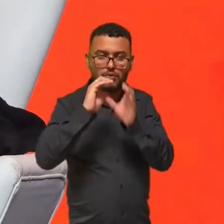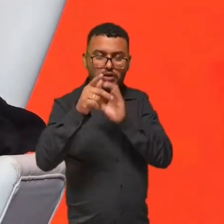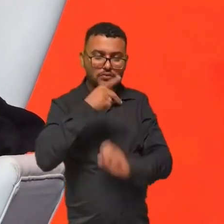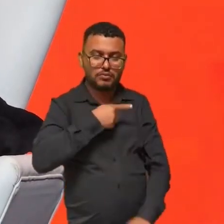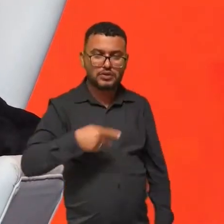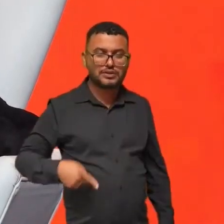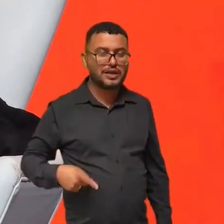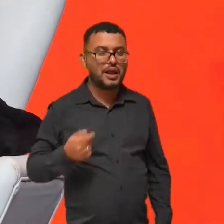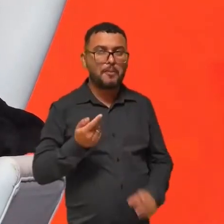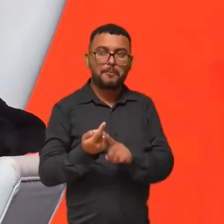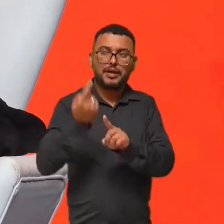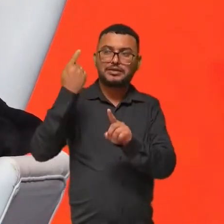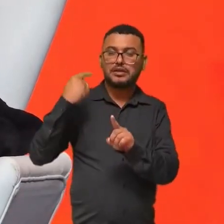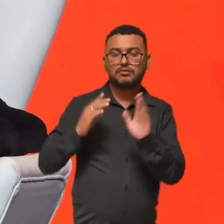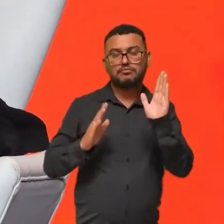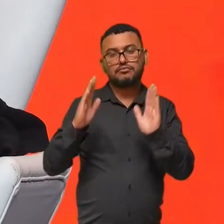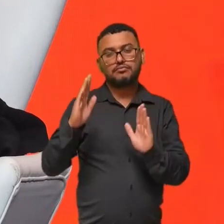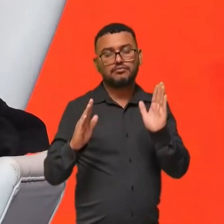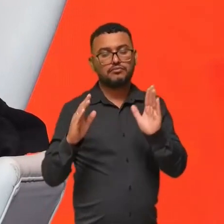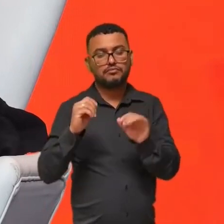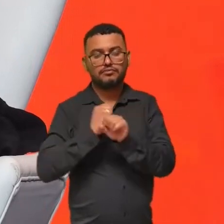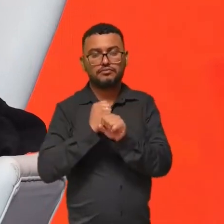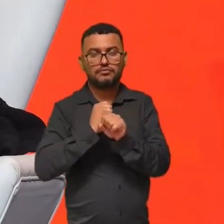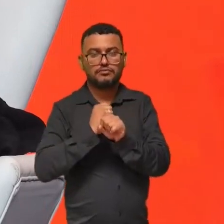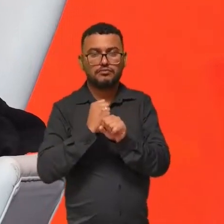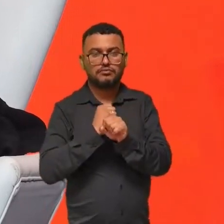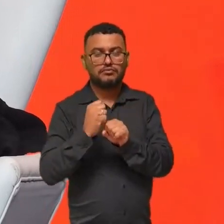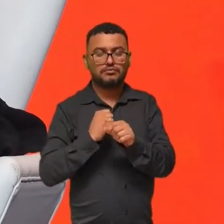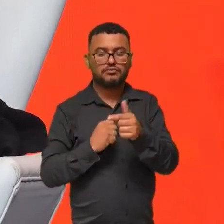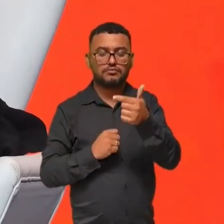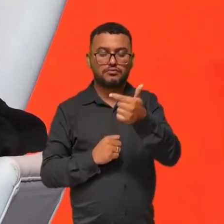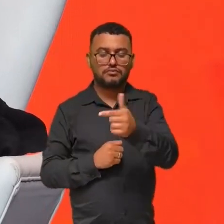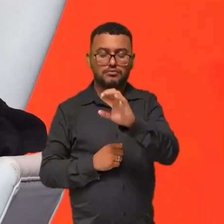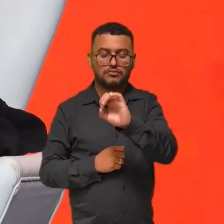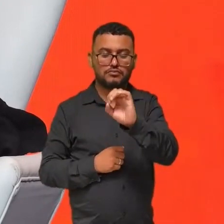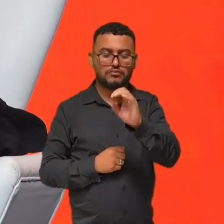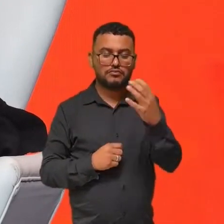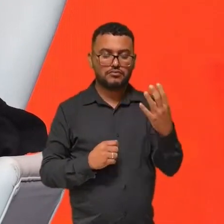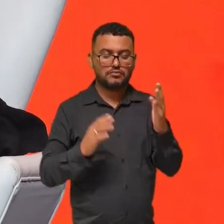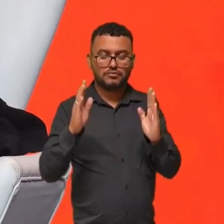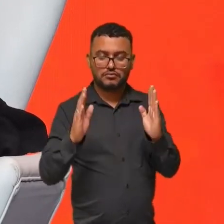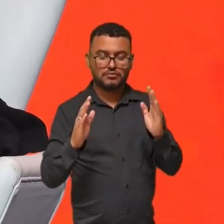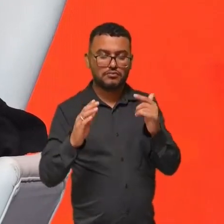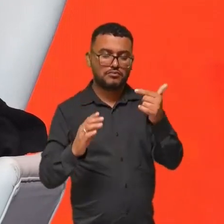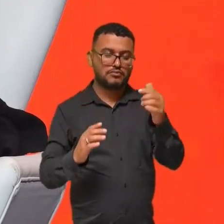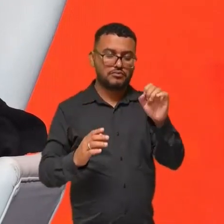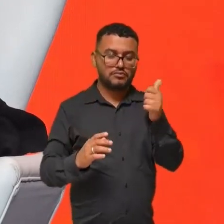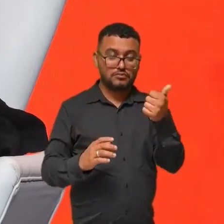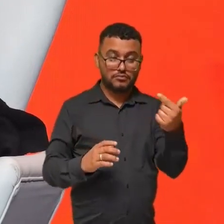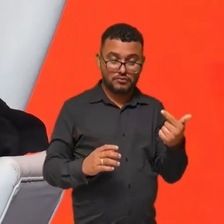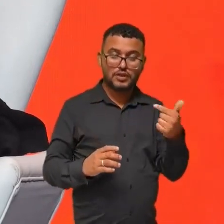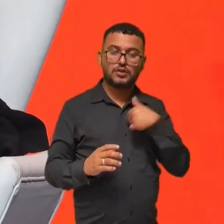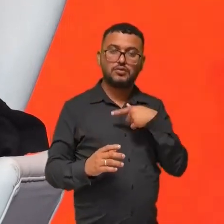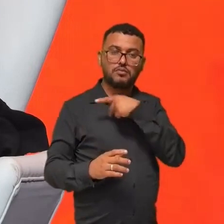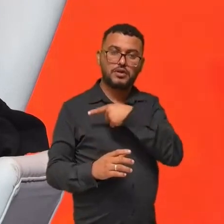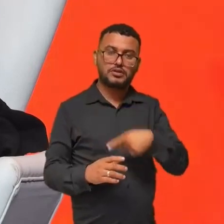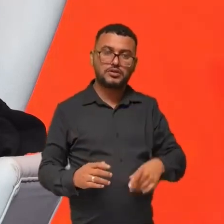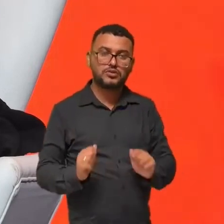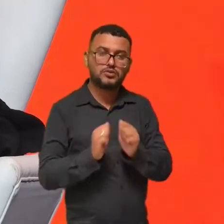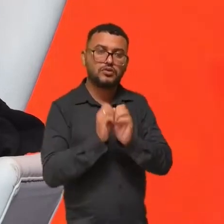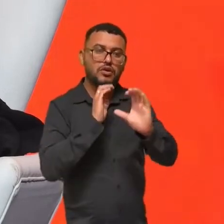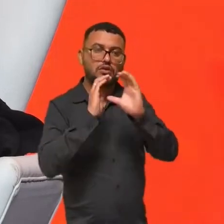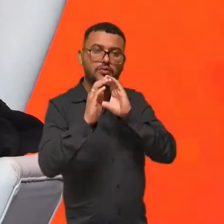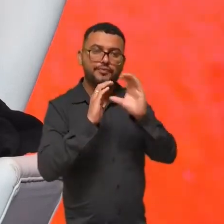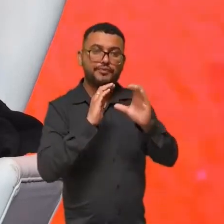de 2004 a 2012, E a gente quer falar um pouco sobre